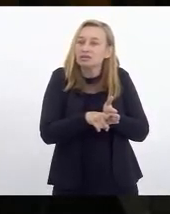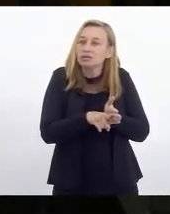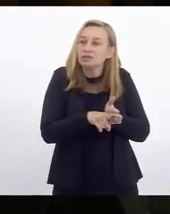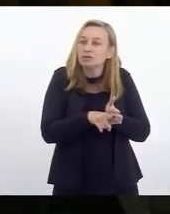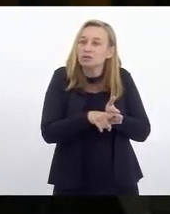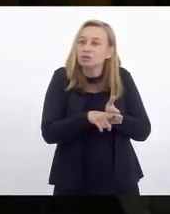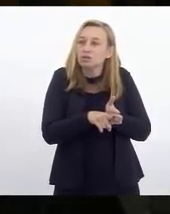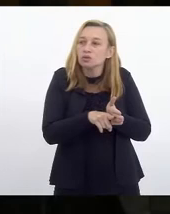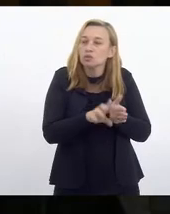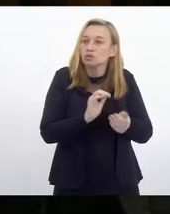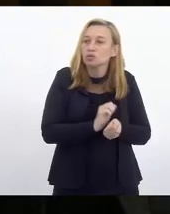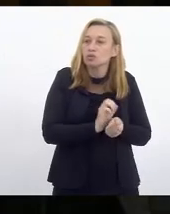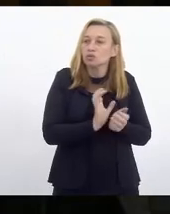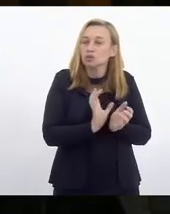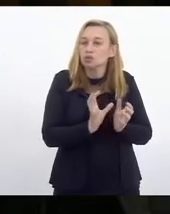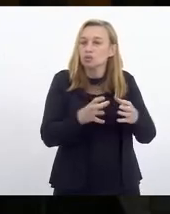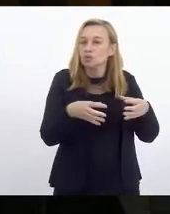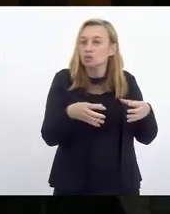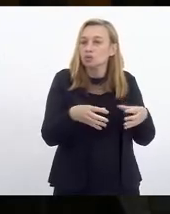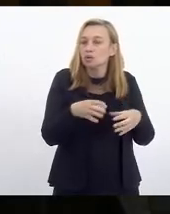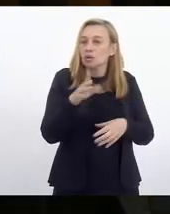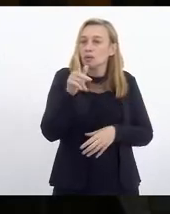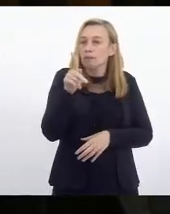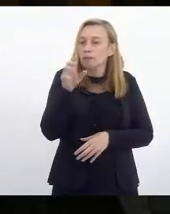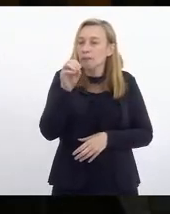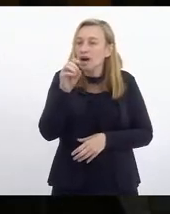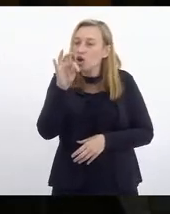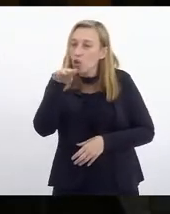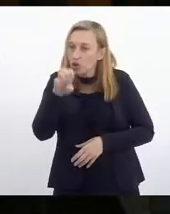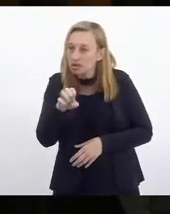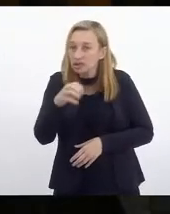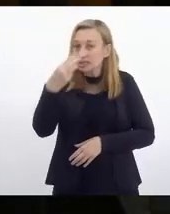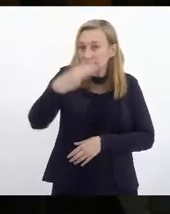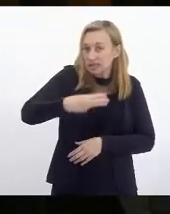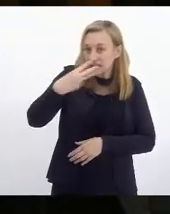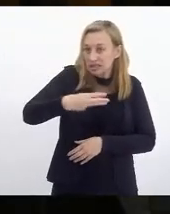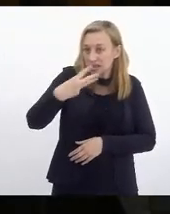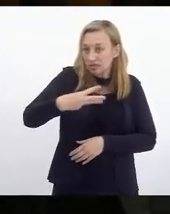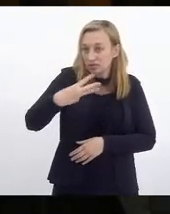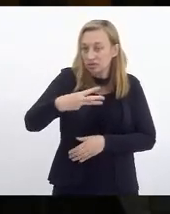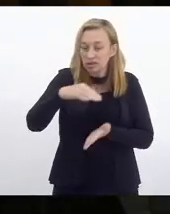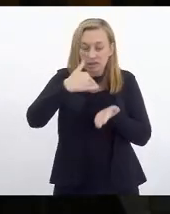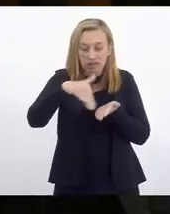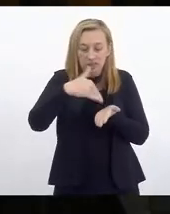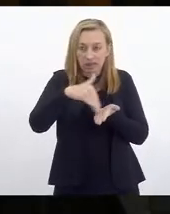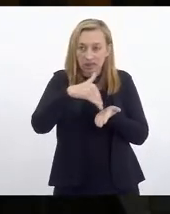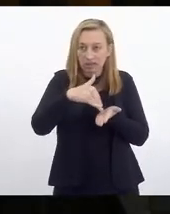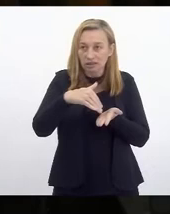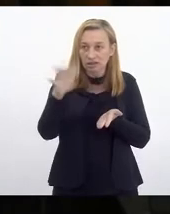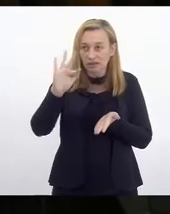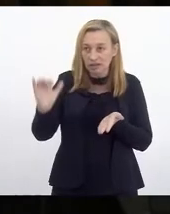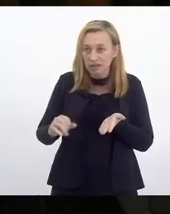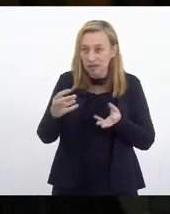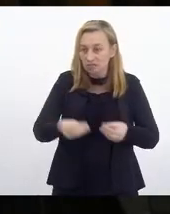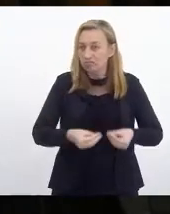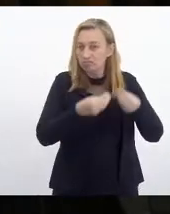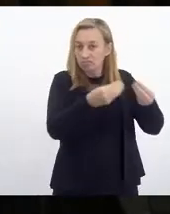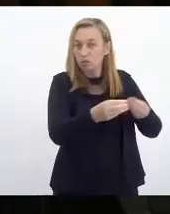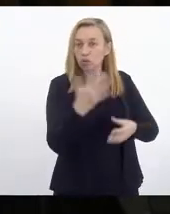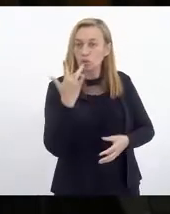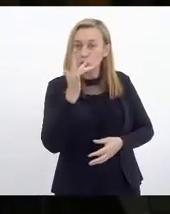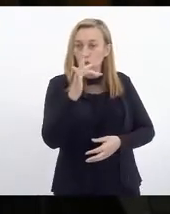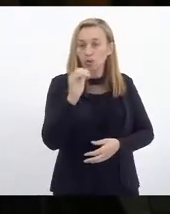pacote, terceiro pacote que o secretário de Fazenda entregou ao Tesouro Nacional